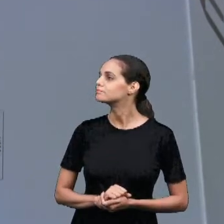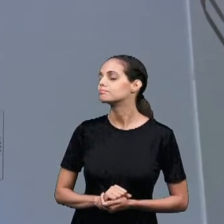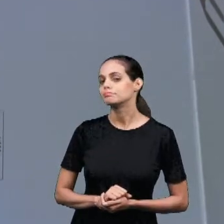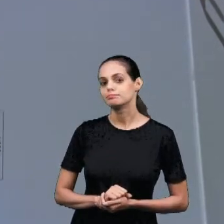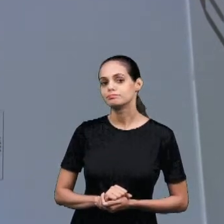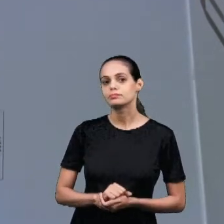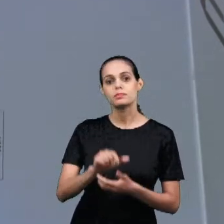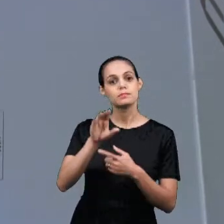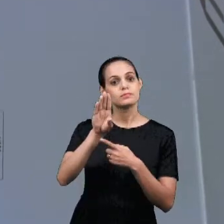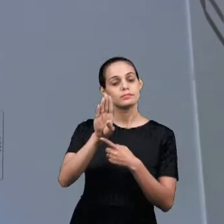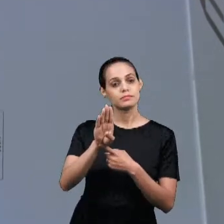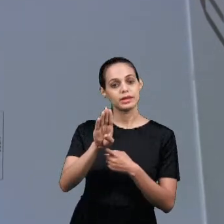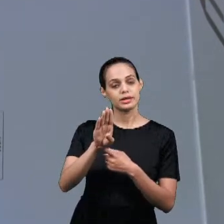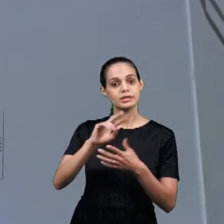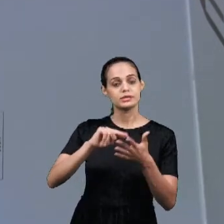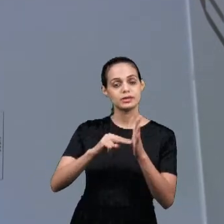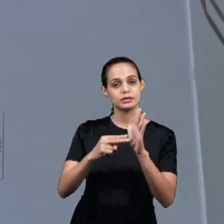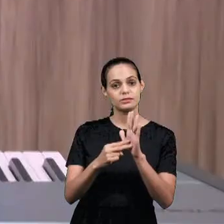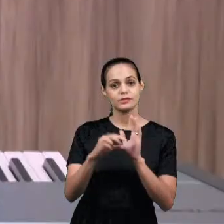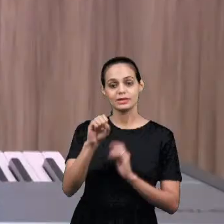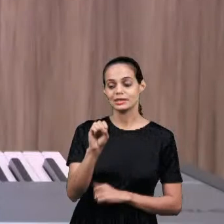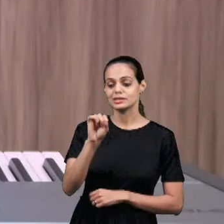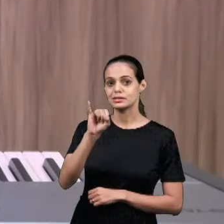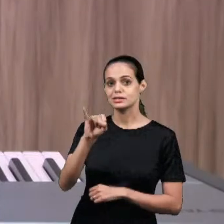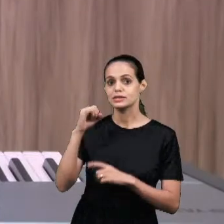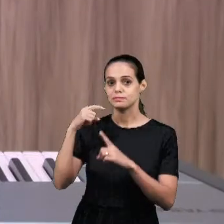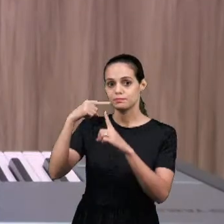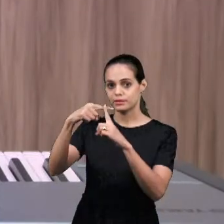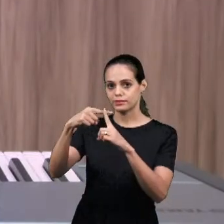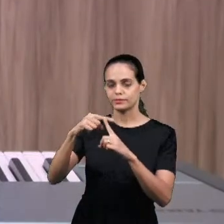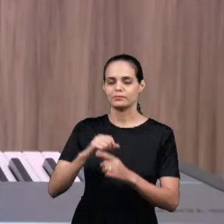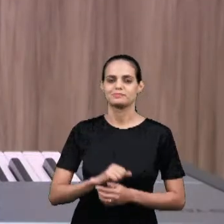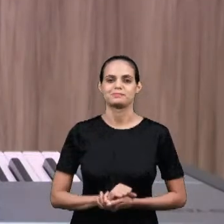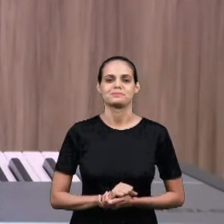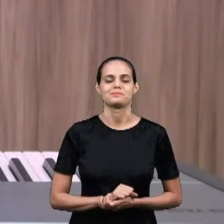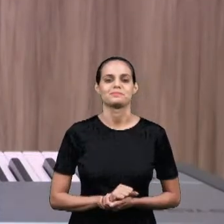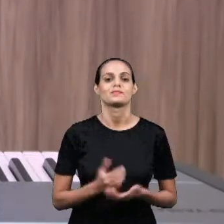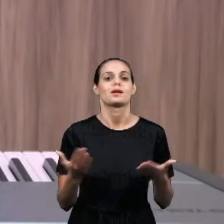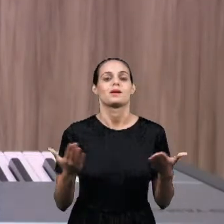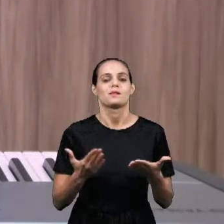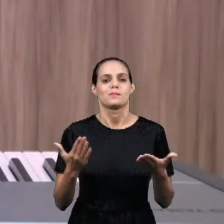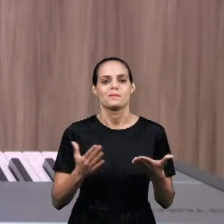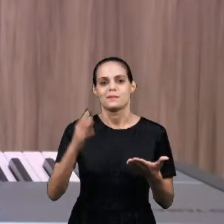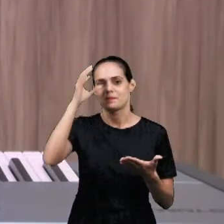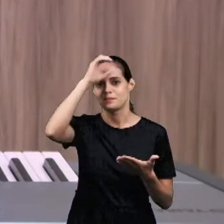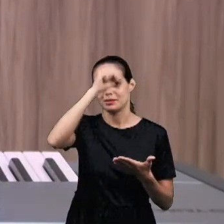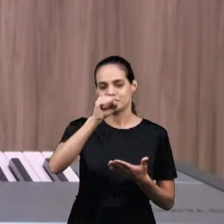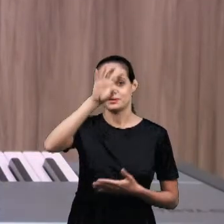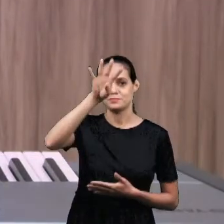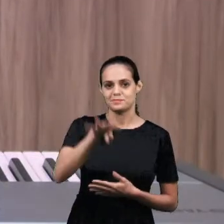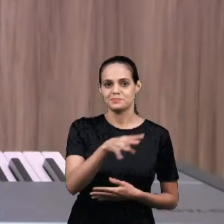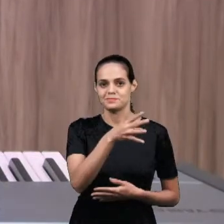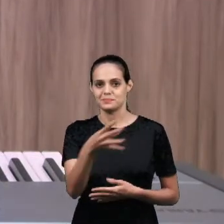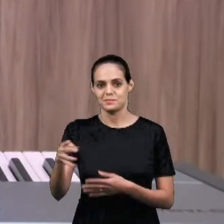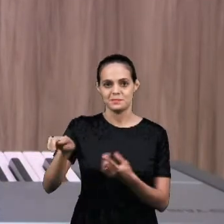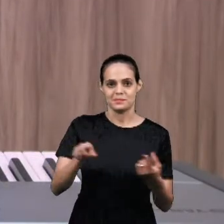B, Si maior. Agora vamos conhecer a partitura.